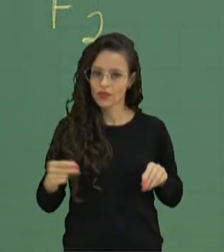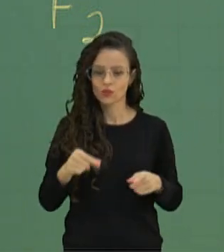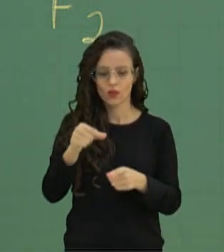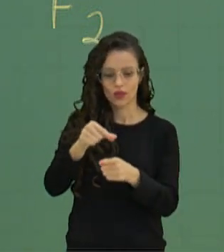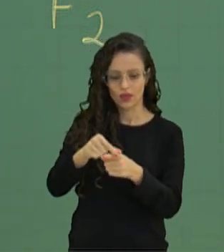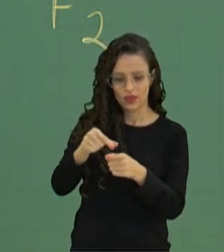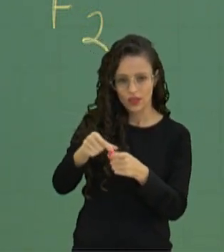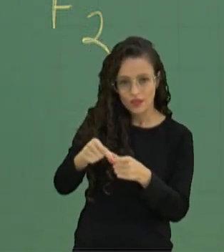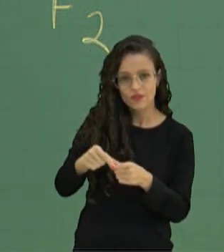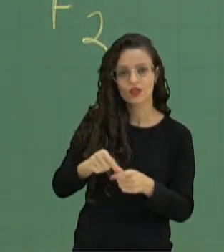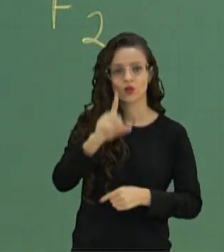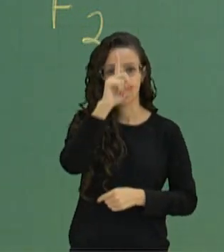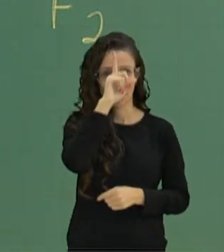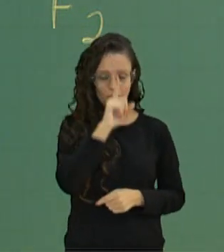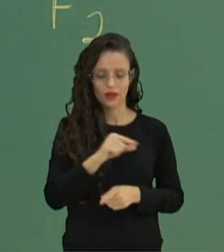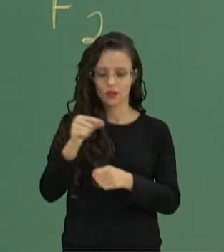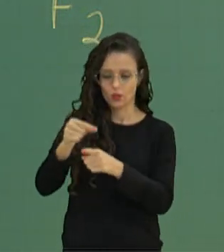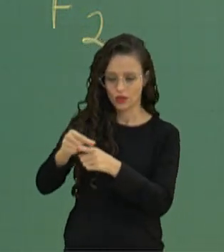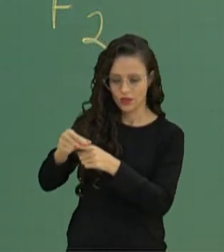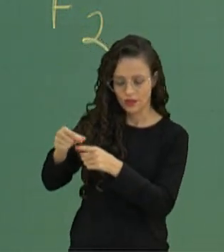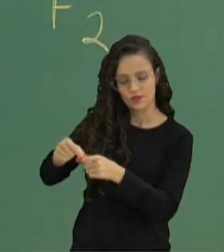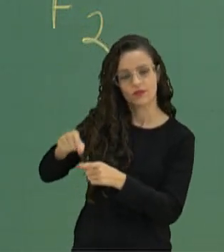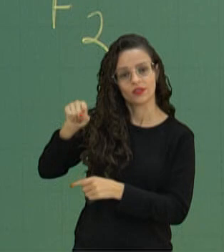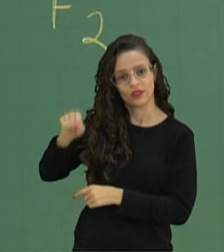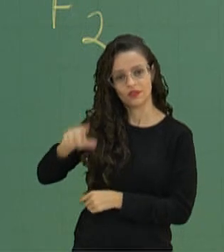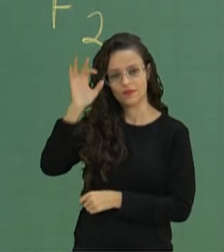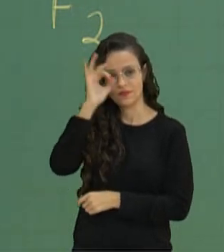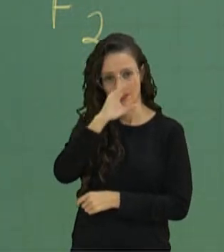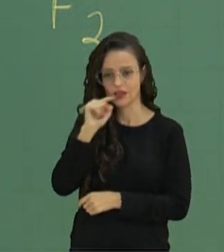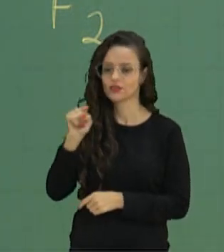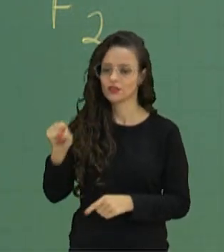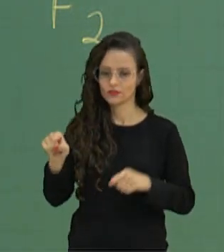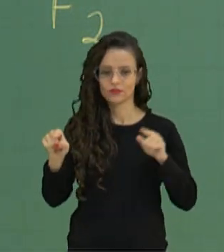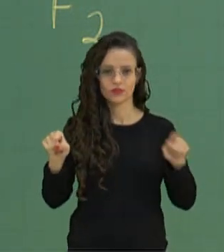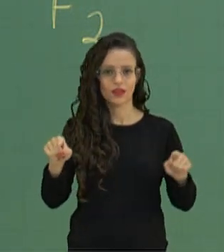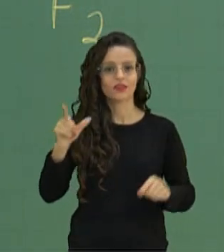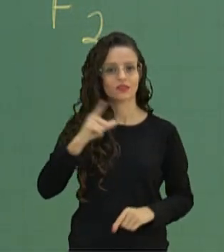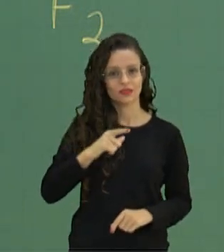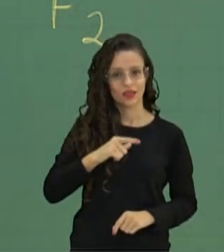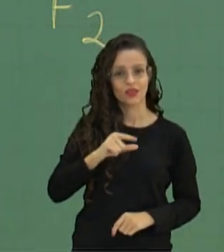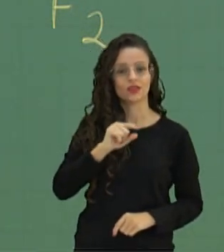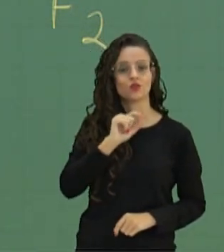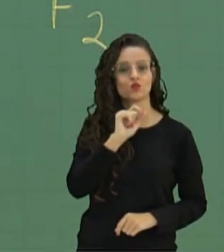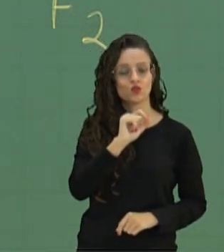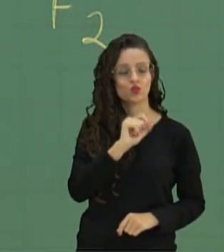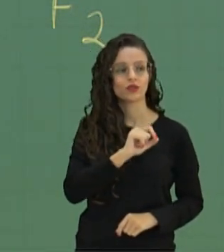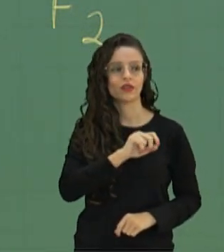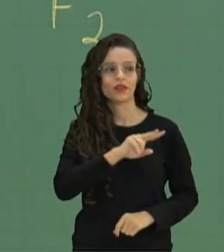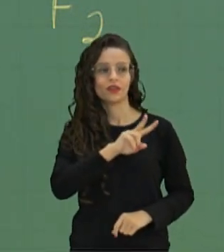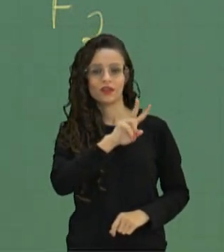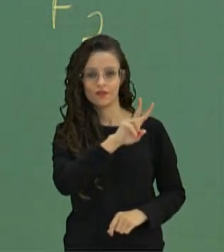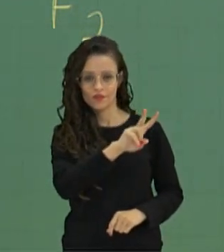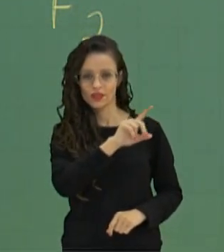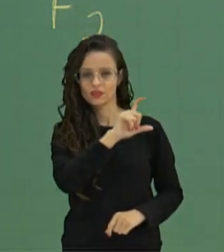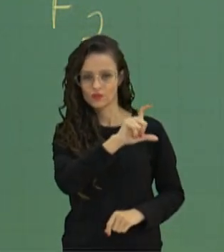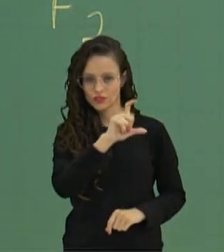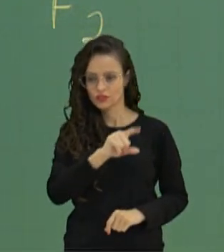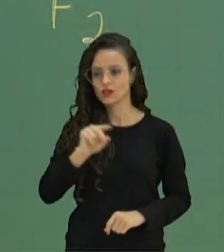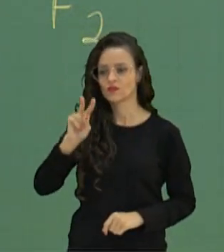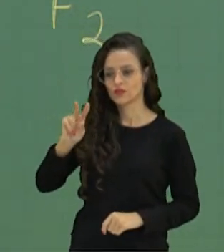que produzem semente amarela e as ervilhas que produzem semente verde têm fatores. Esses fatores se